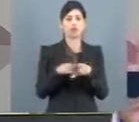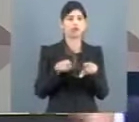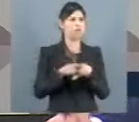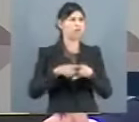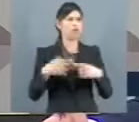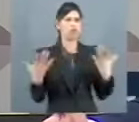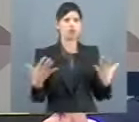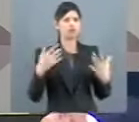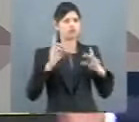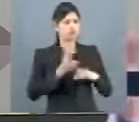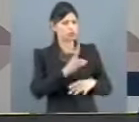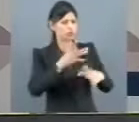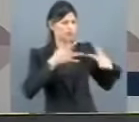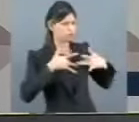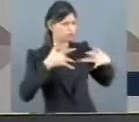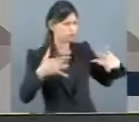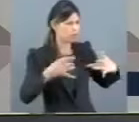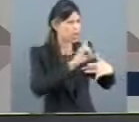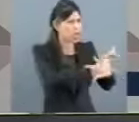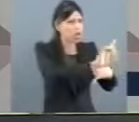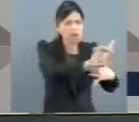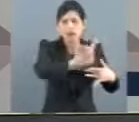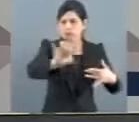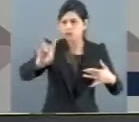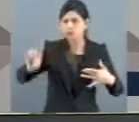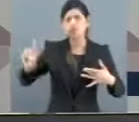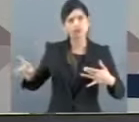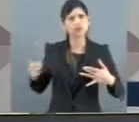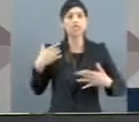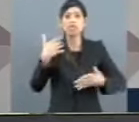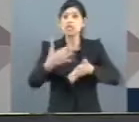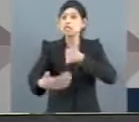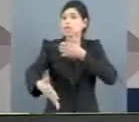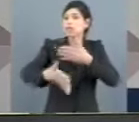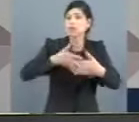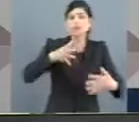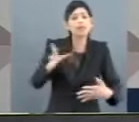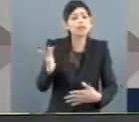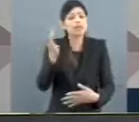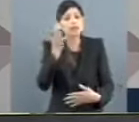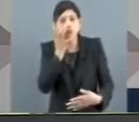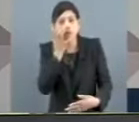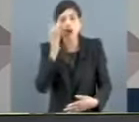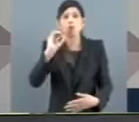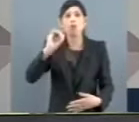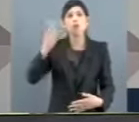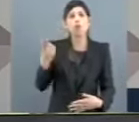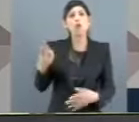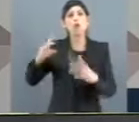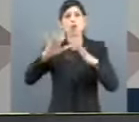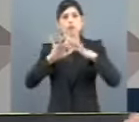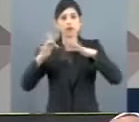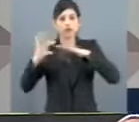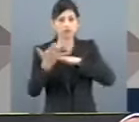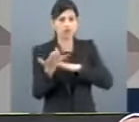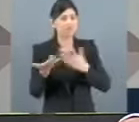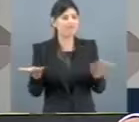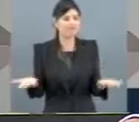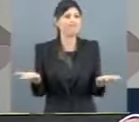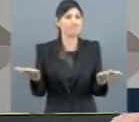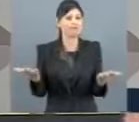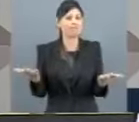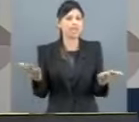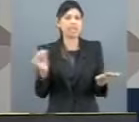seja pessoalmente, seja via redes sociais. É lamentável, realmente, que no Brasil de hoje,